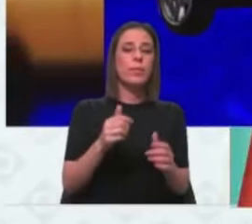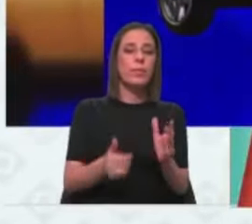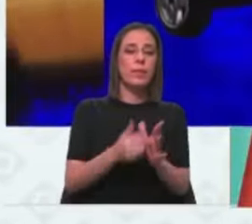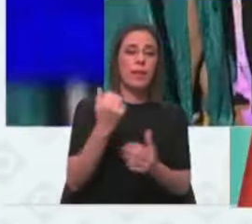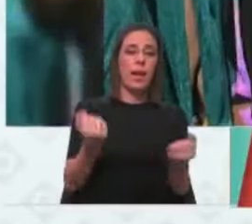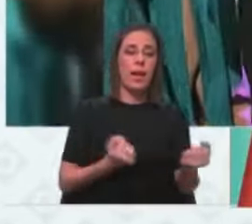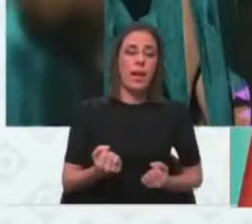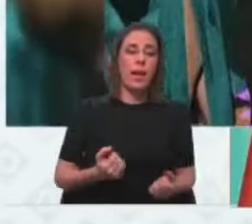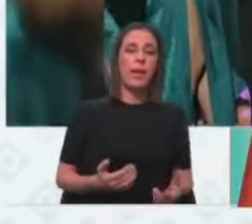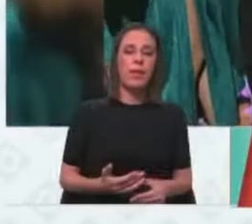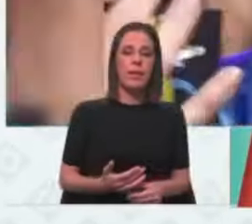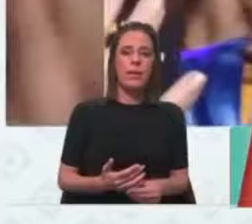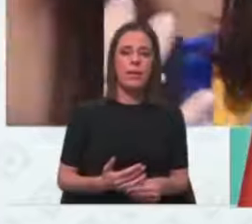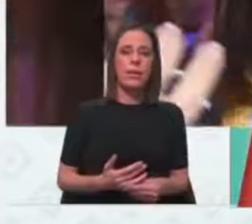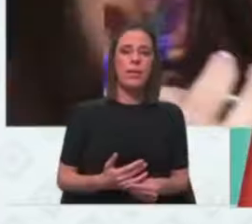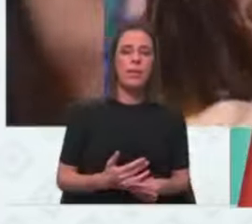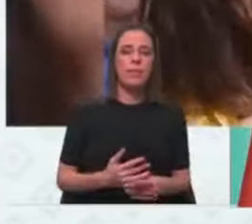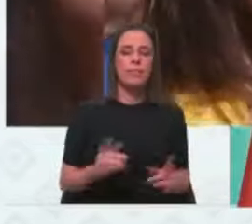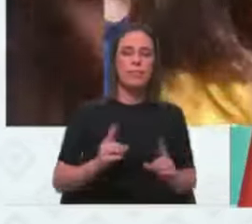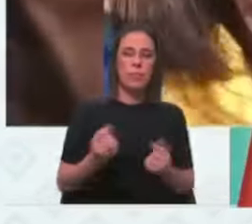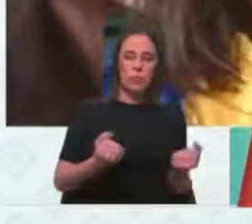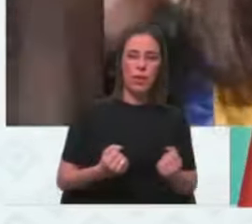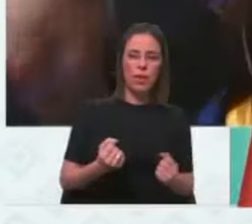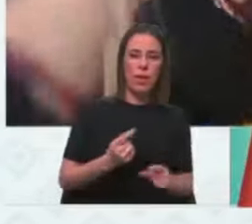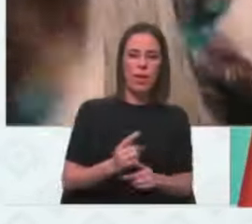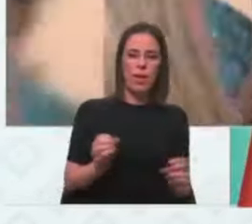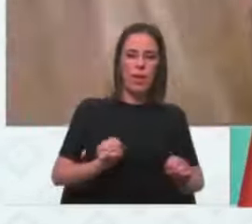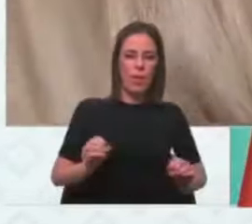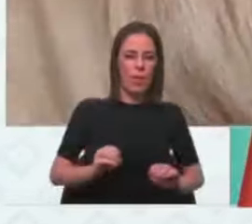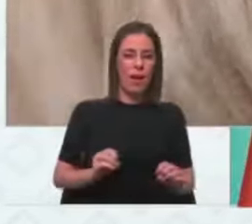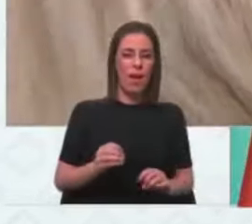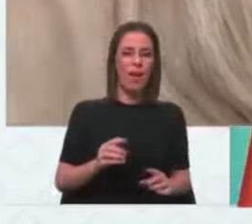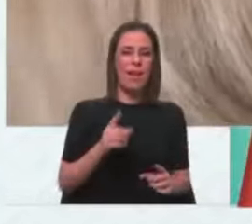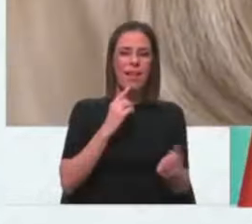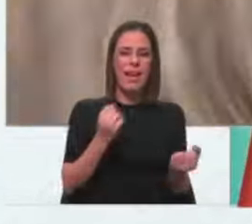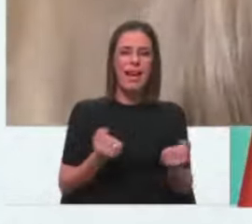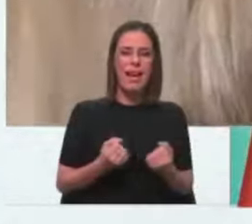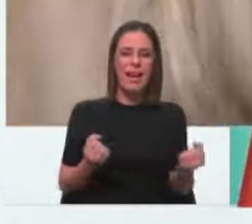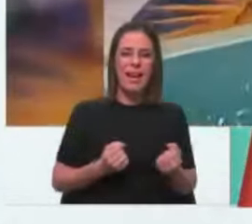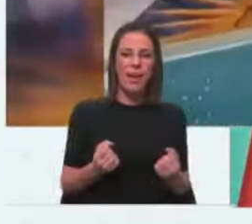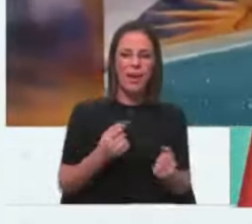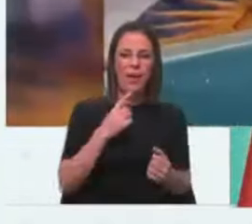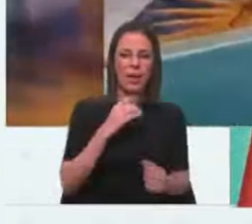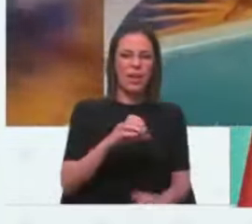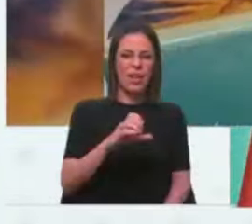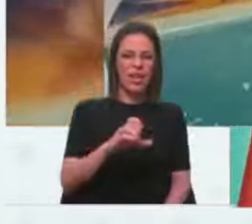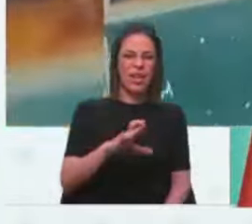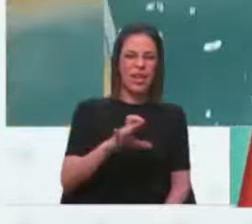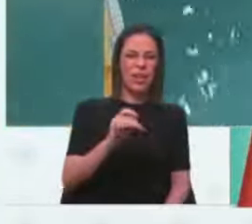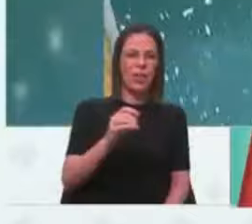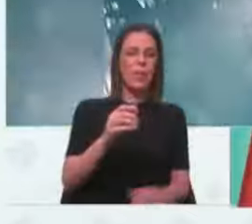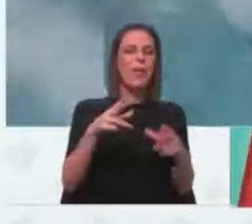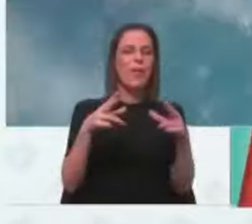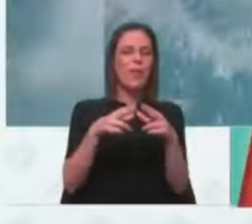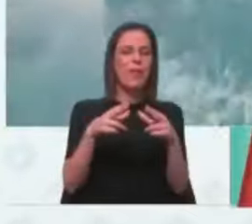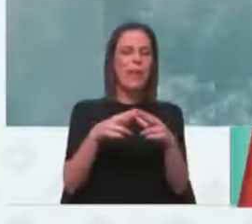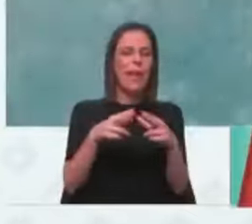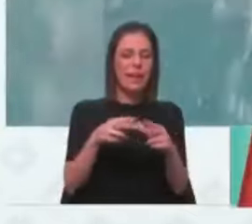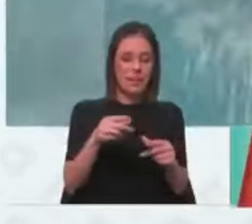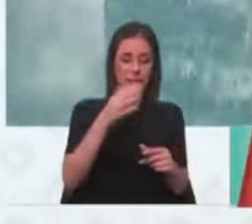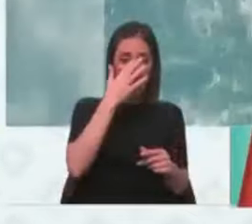carro. Ganhei, não. Ainda tens este carro. Não, não, não. Que era aquele? Era um 580. Era um Fiat. Um Fiat